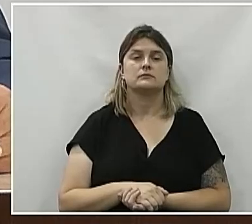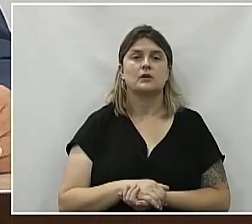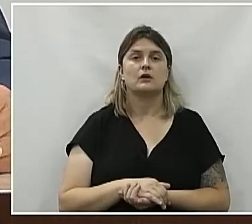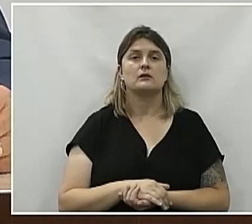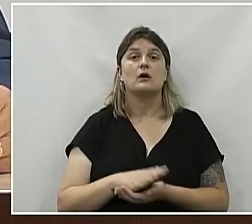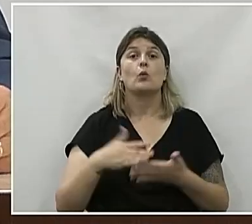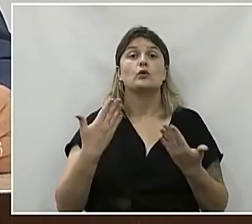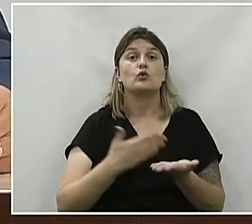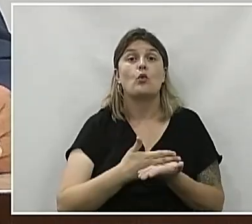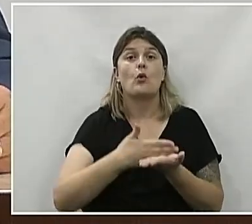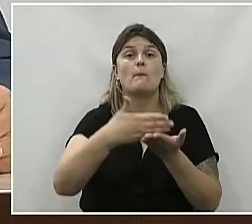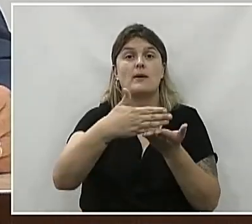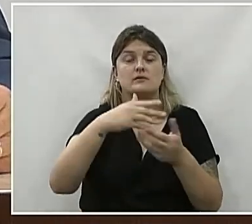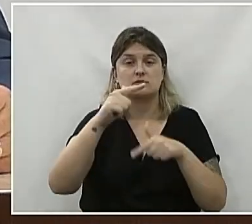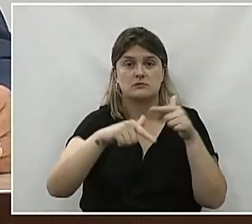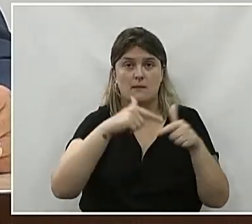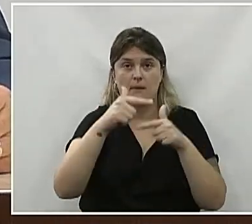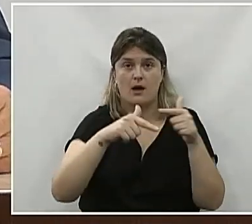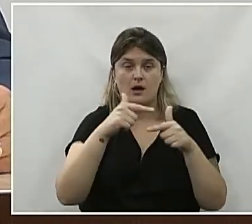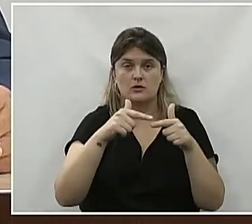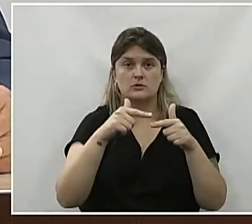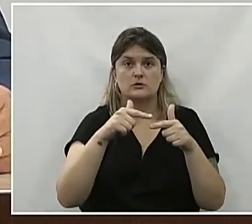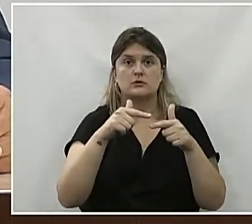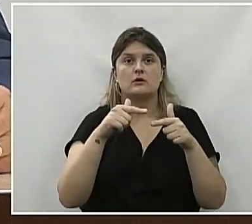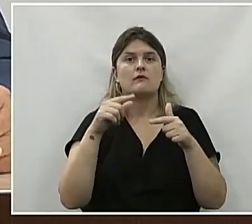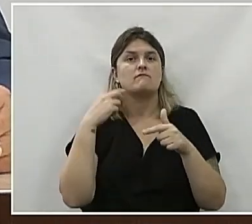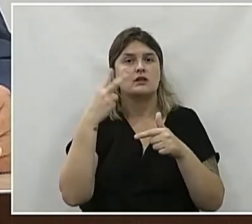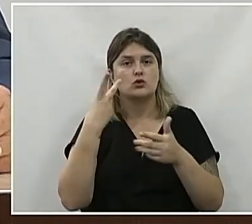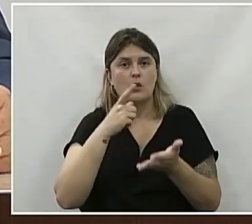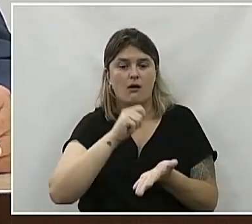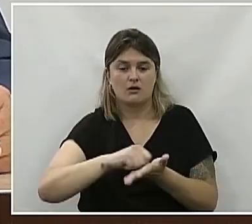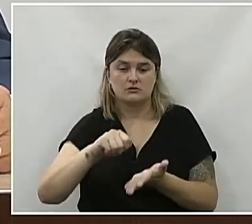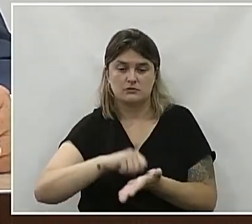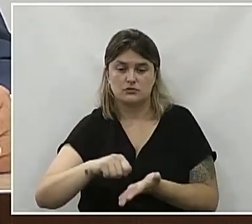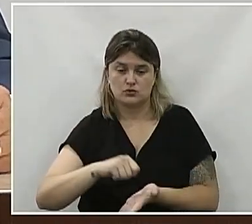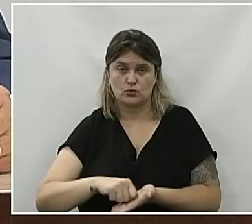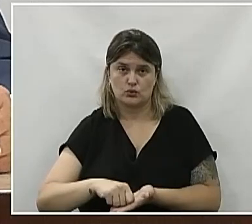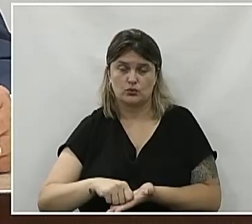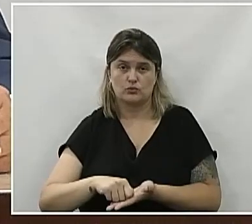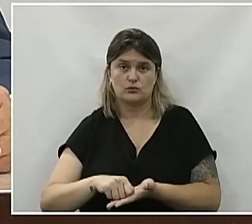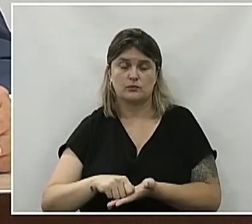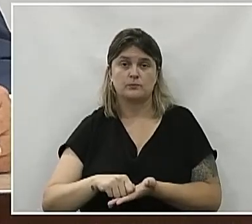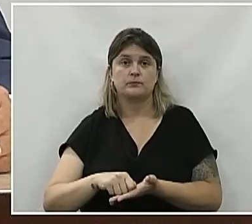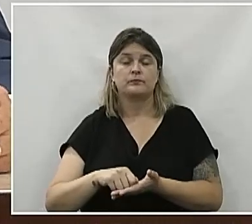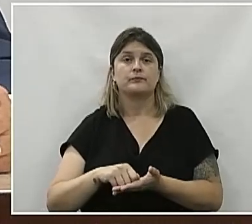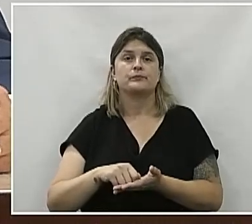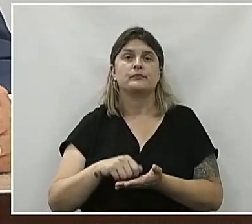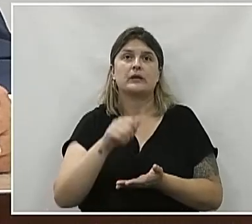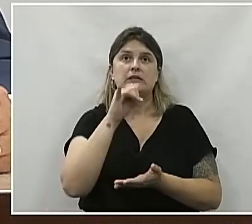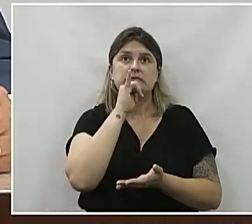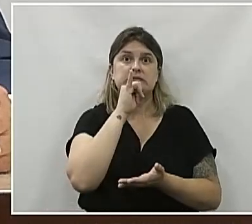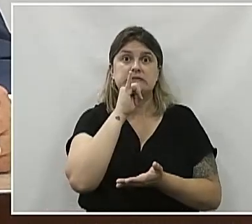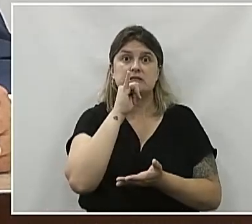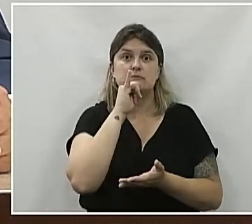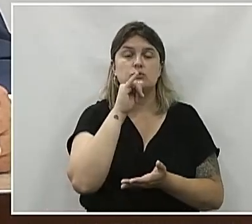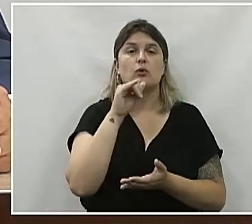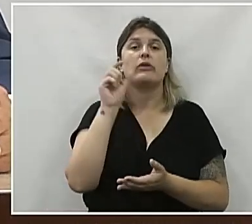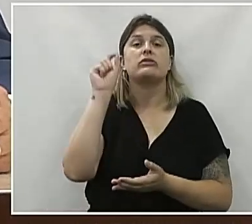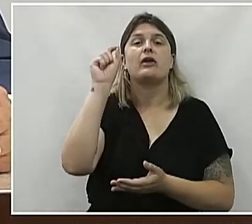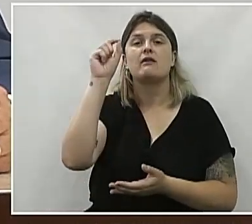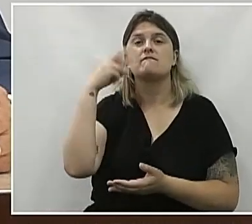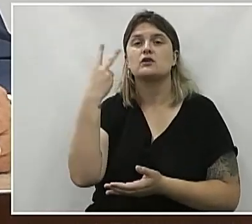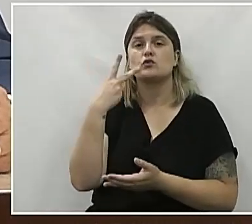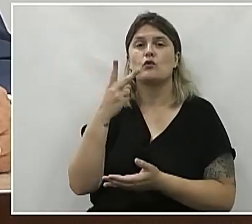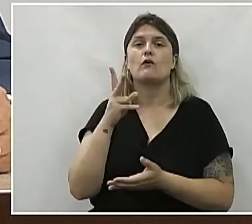mandato de cada Vereador Então os vereadores todos assinaram para que os vereadores eh fizessem parte